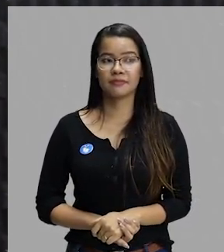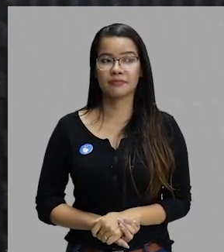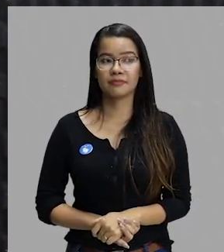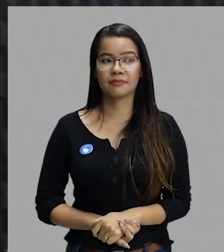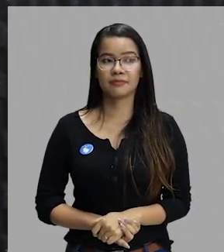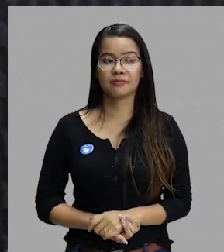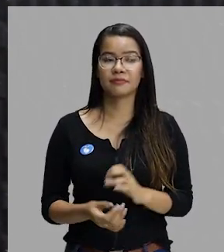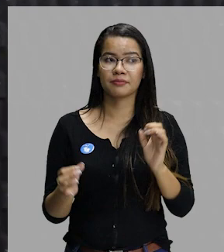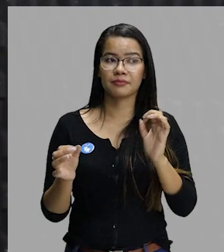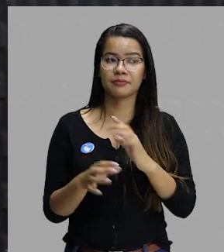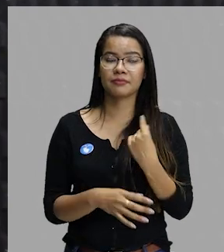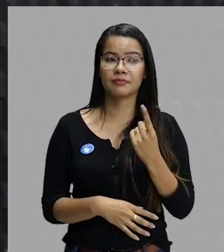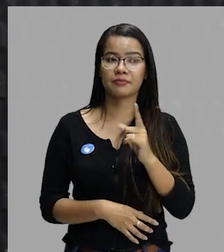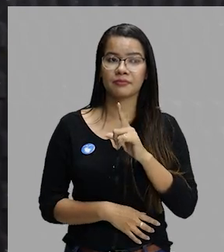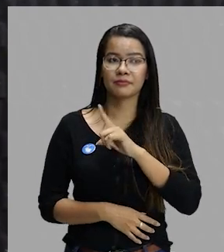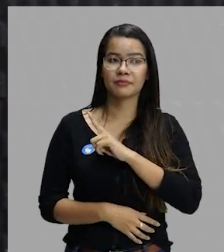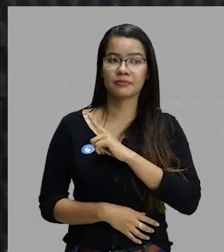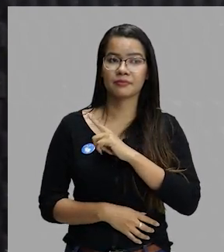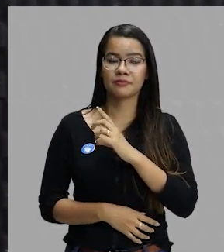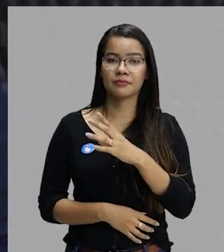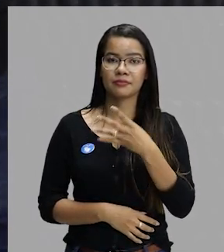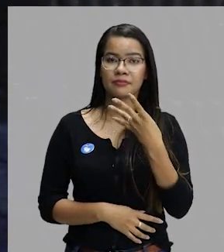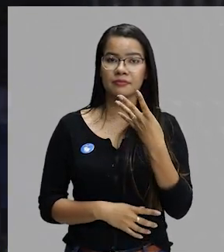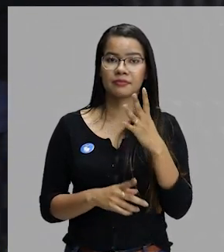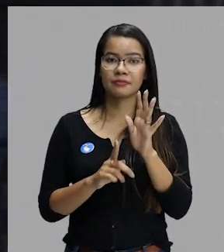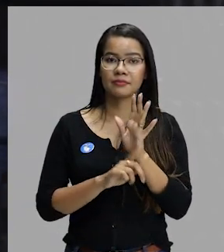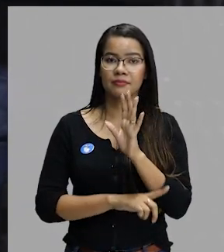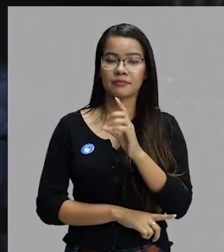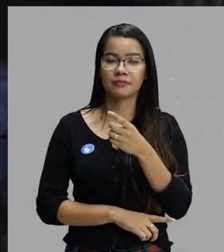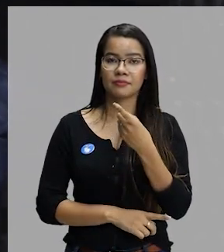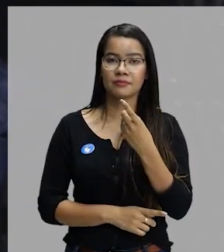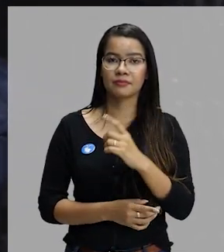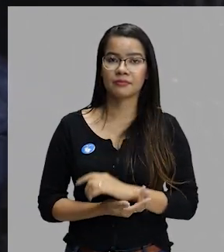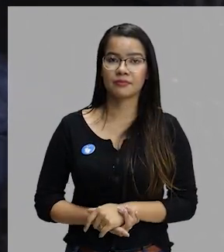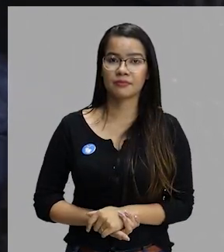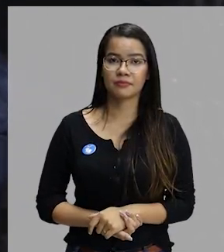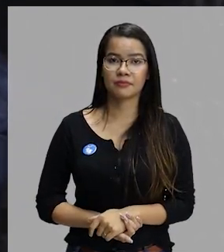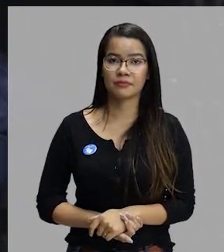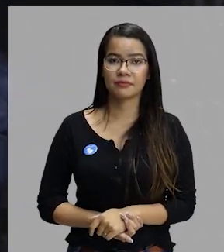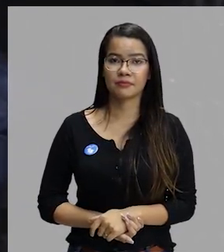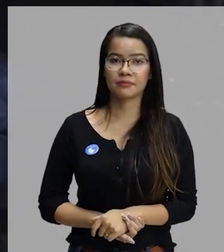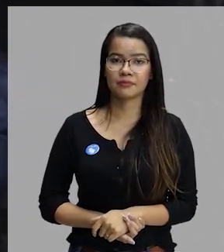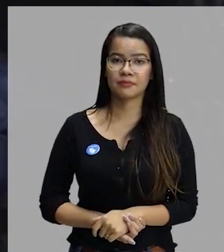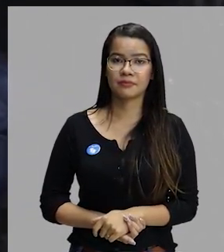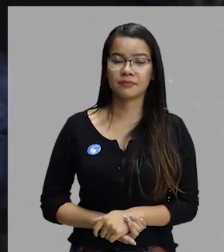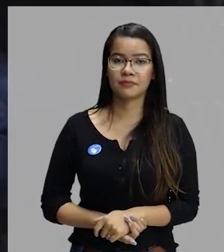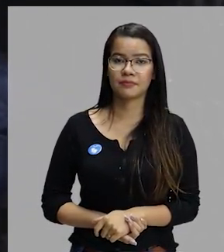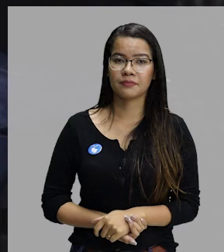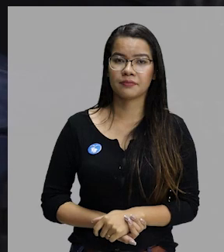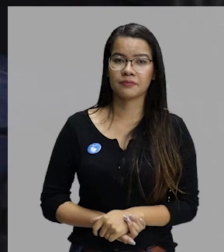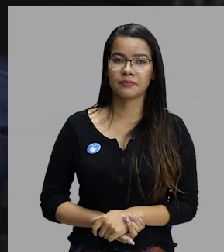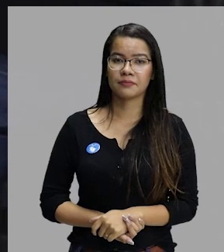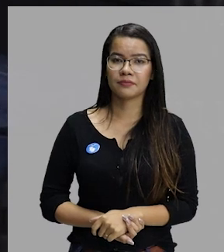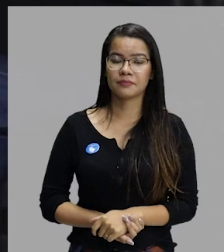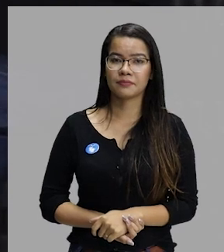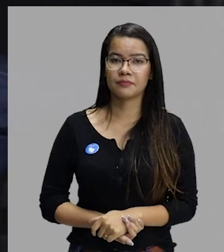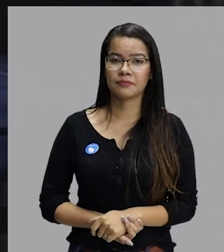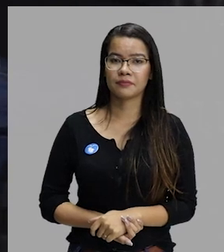E por último aqui nós temos o ponto 4 e menos 1. Aqui o 4 e o menos